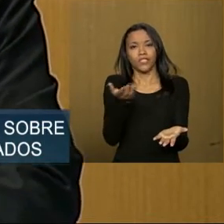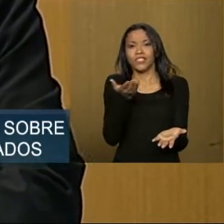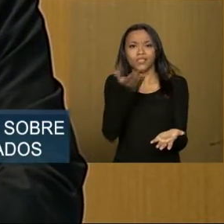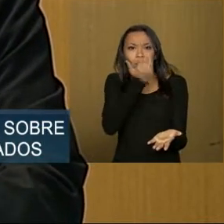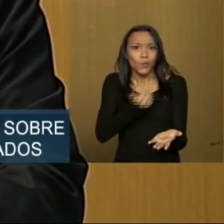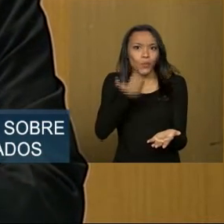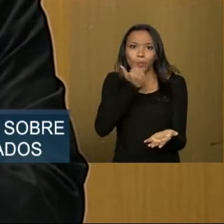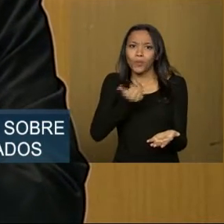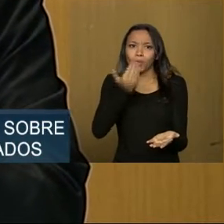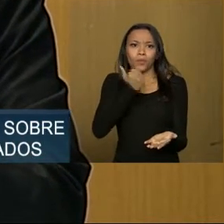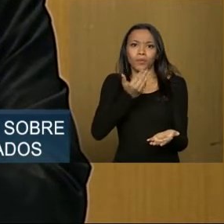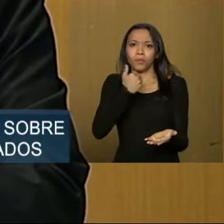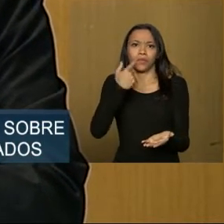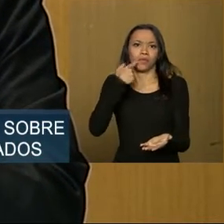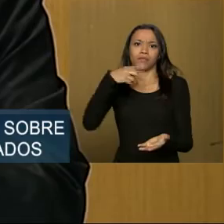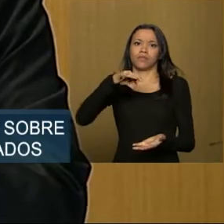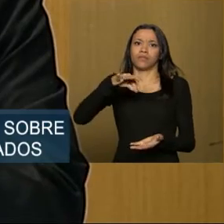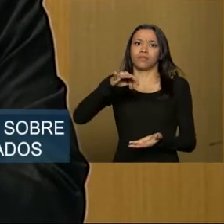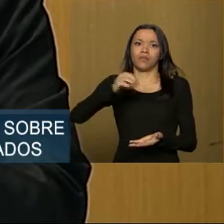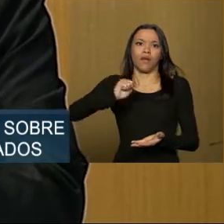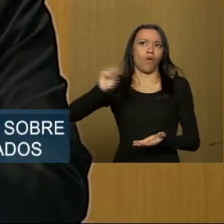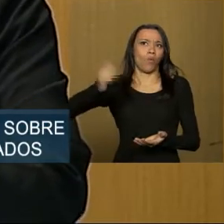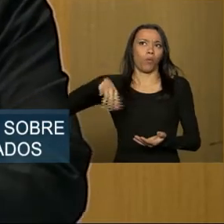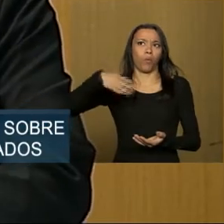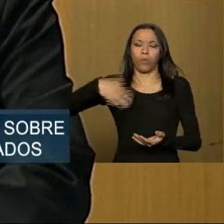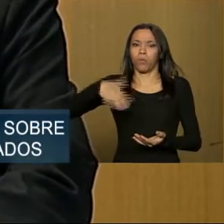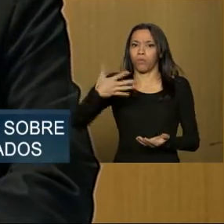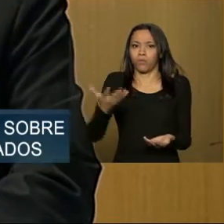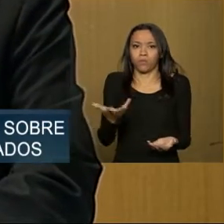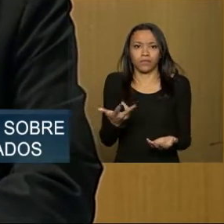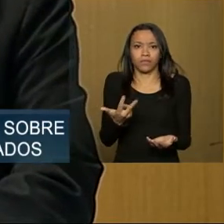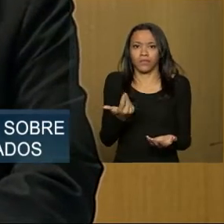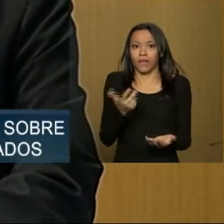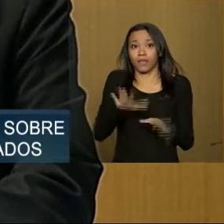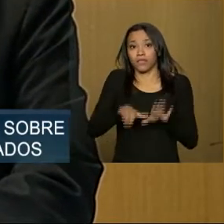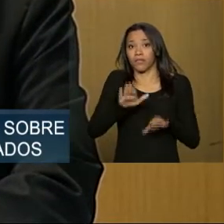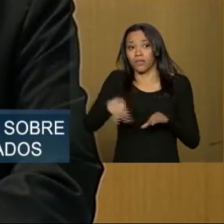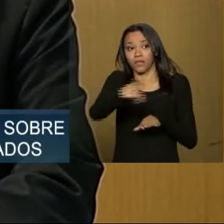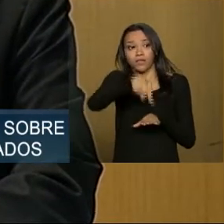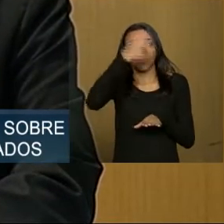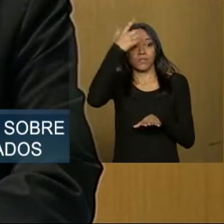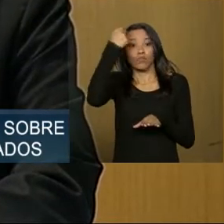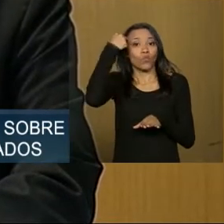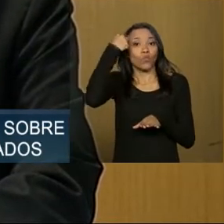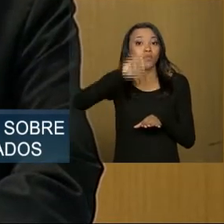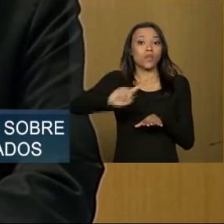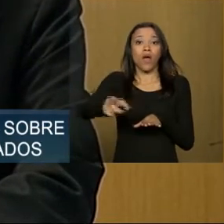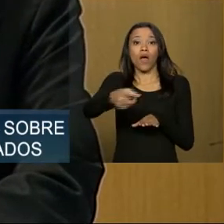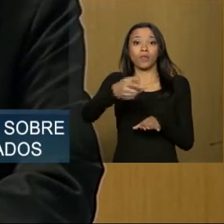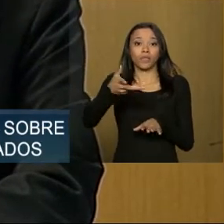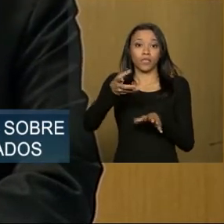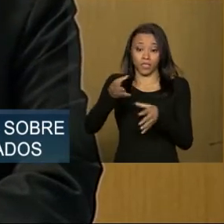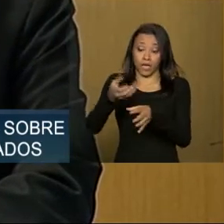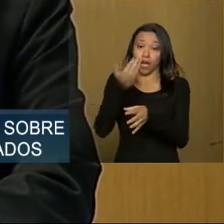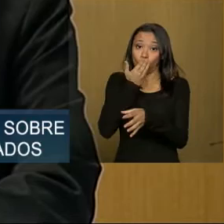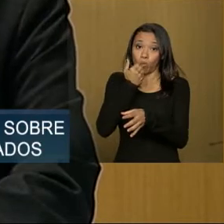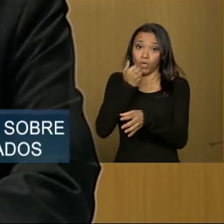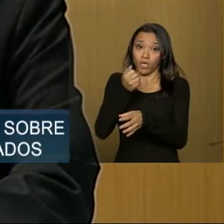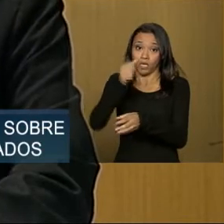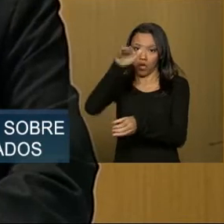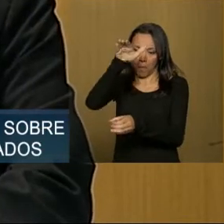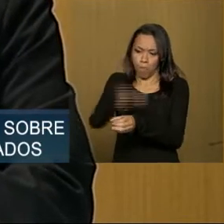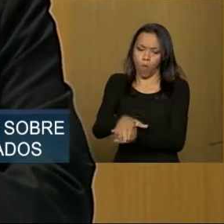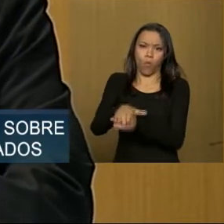consumo, né, um pressuposto de consumo de sal, que sequer, às vezes, eles sabem que naquele alimento industrializado, por